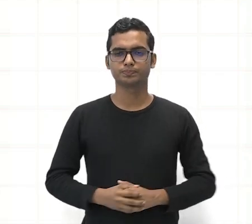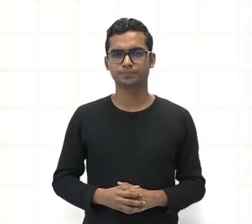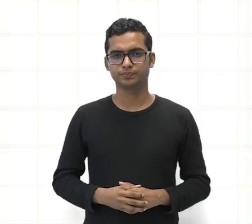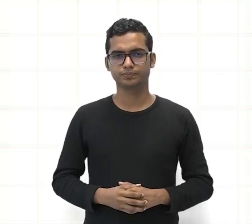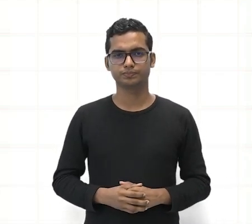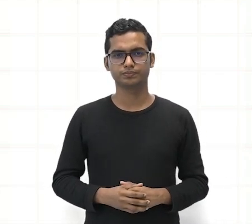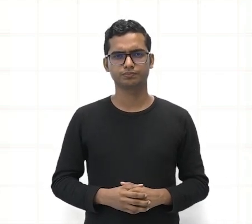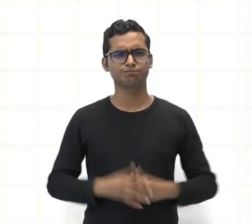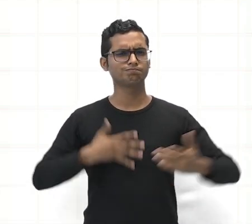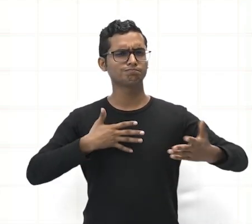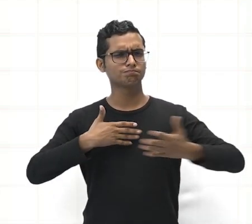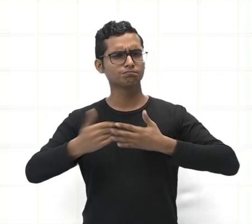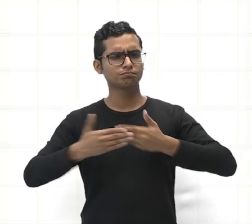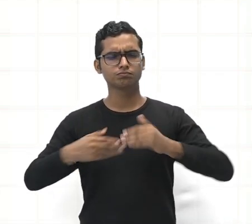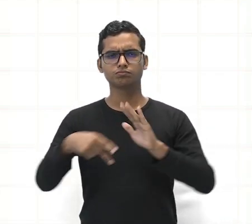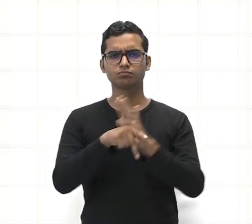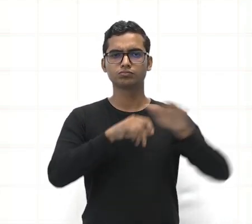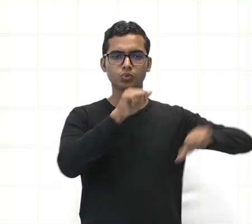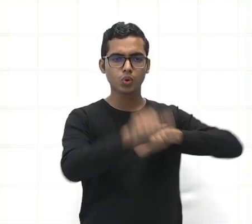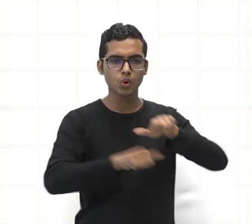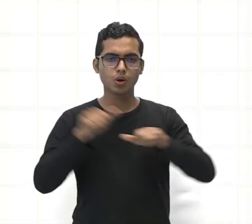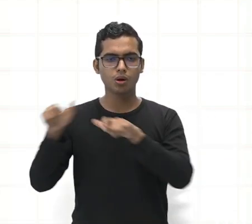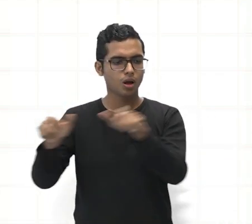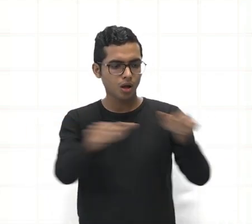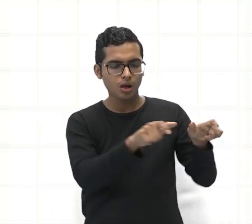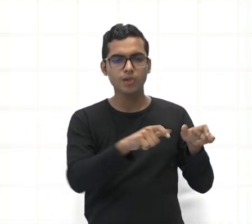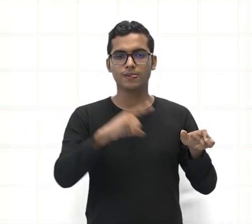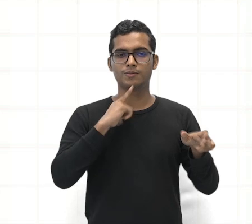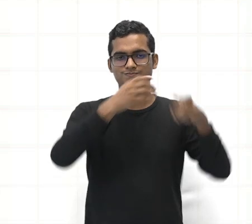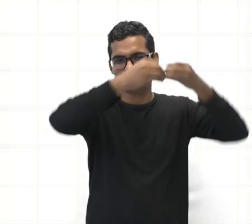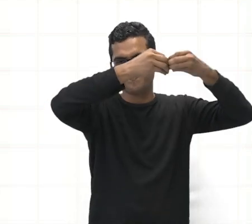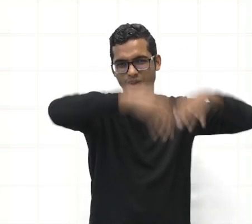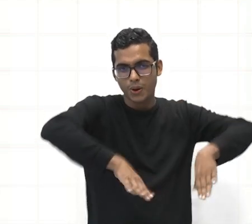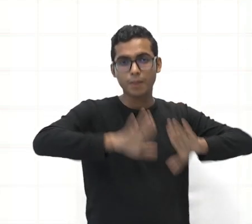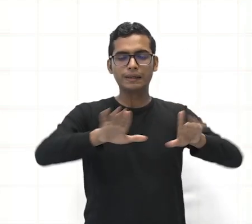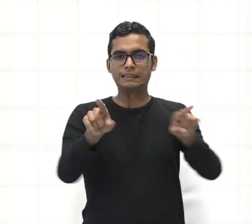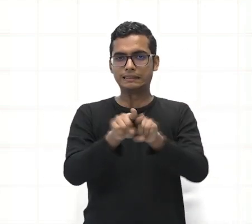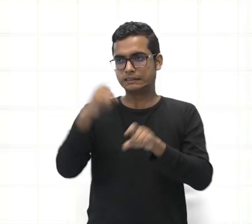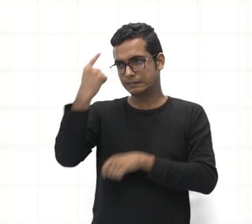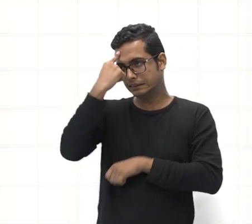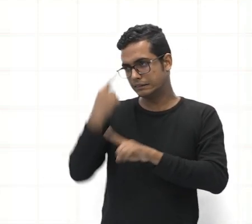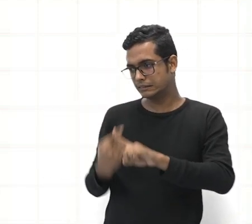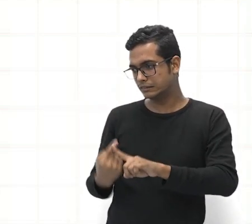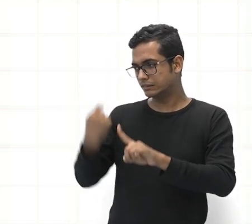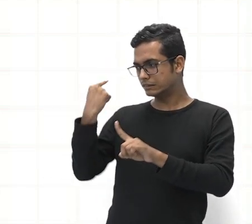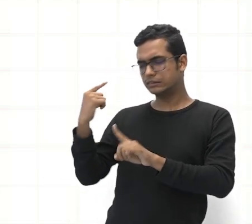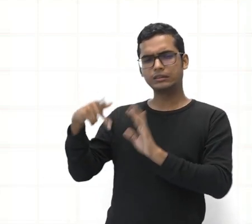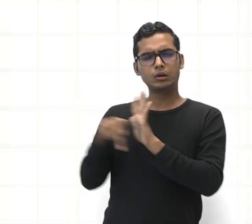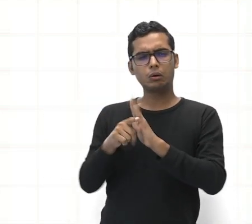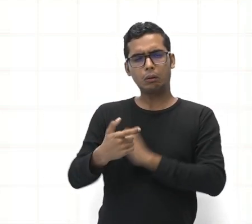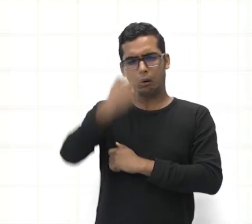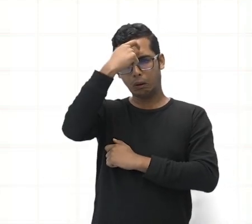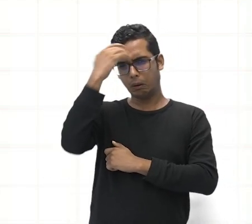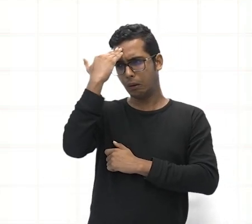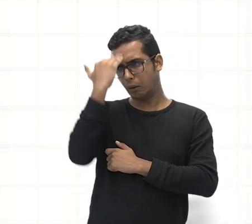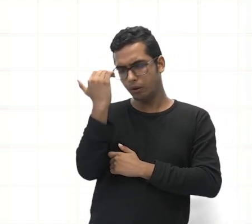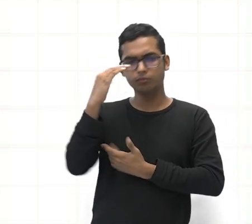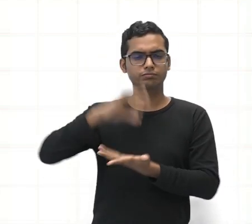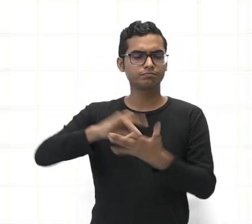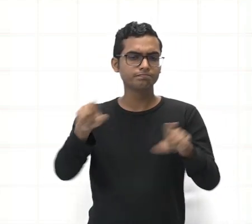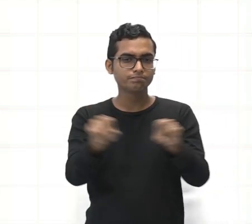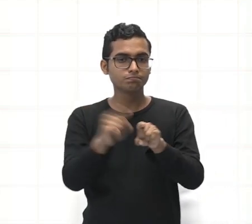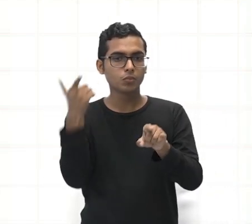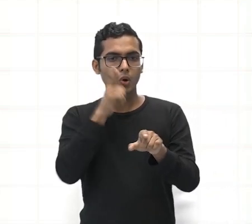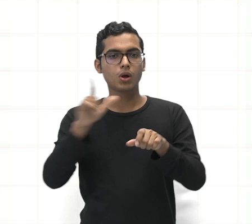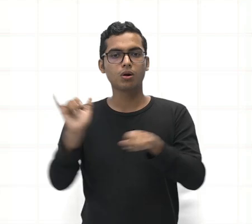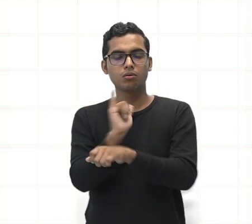ambientais. Porque qualquer alteração em qualquer ambiente vai causar impacto. Mas se pensarmos de uma forma consciente, a gente pode